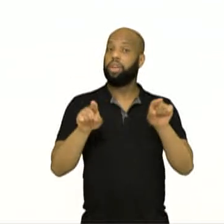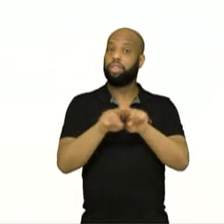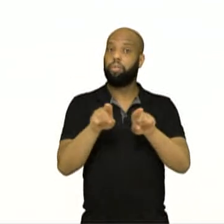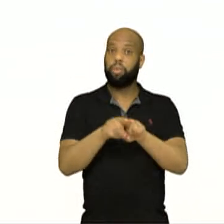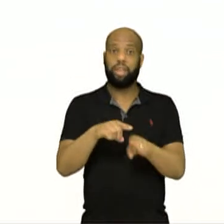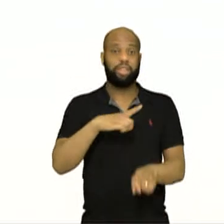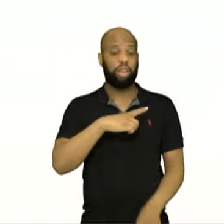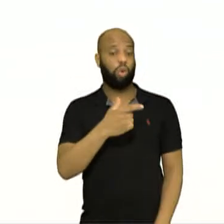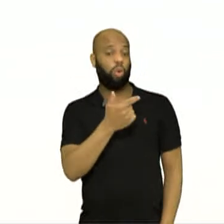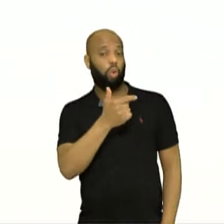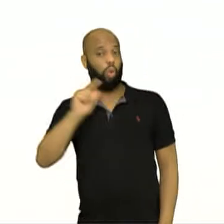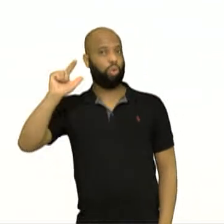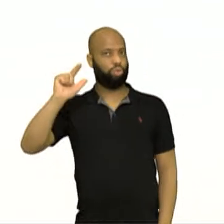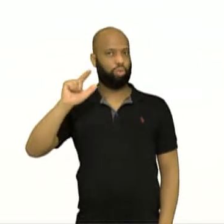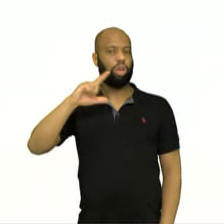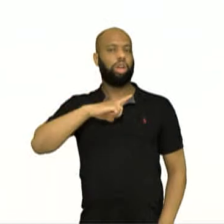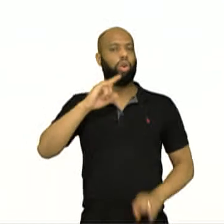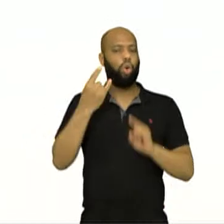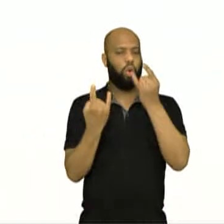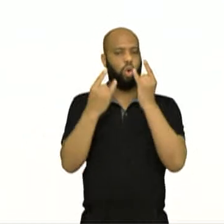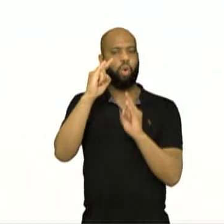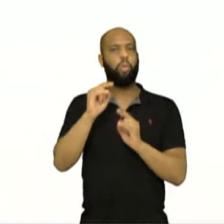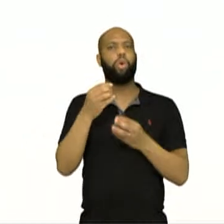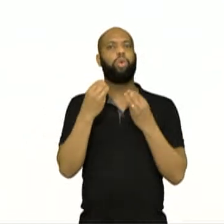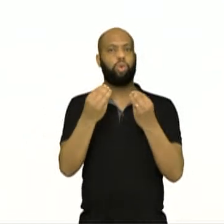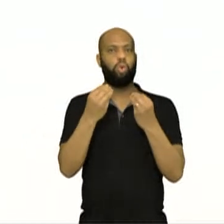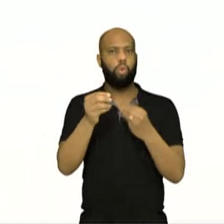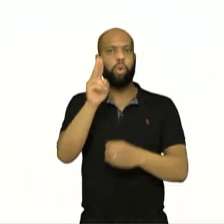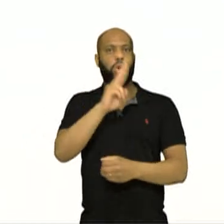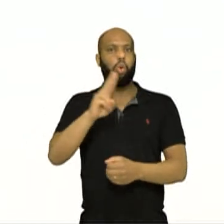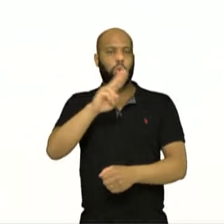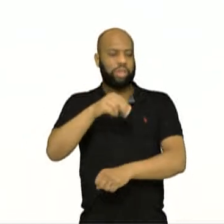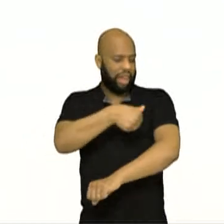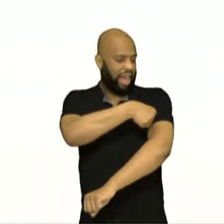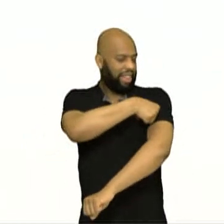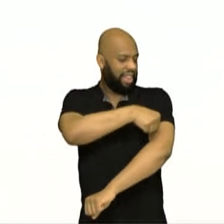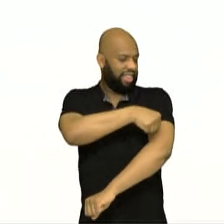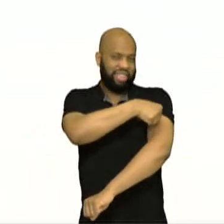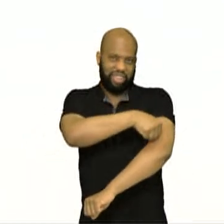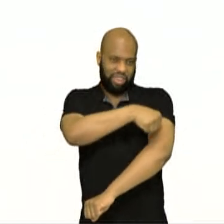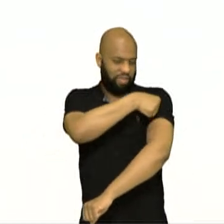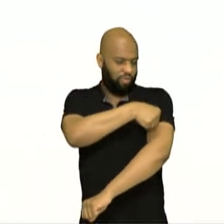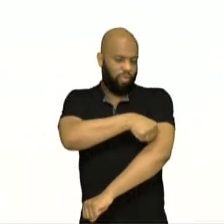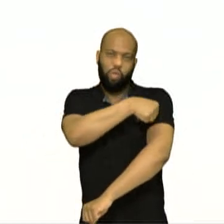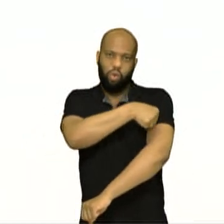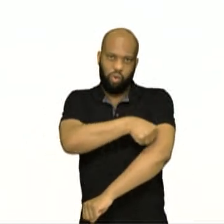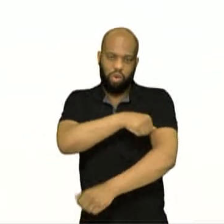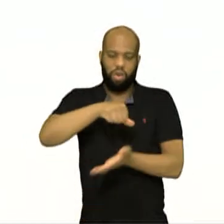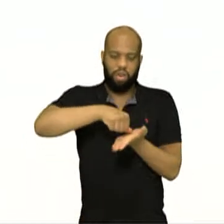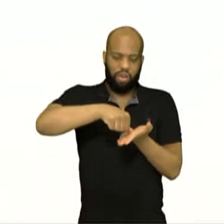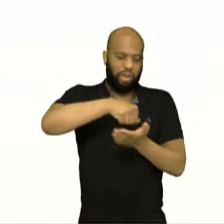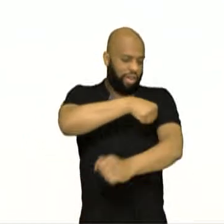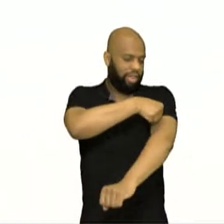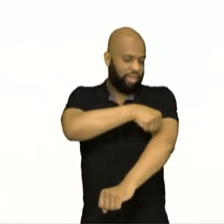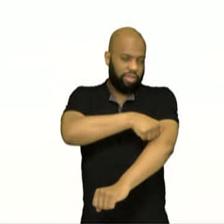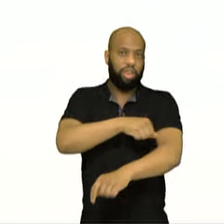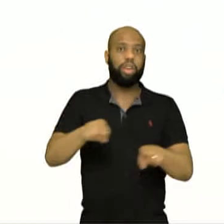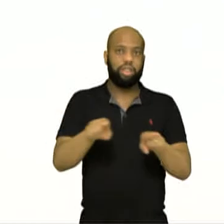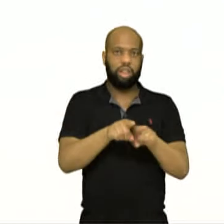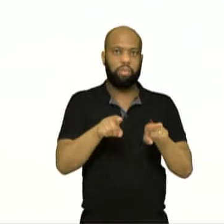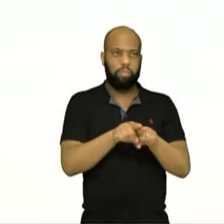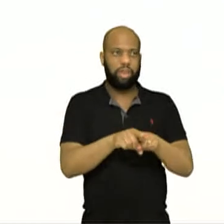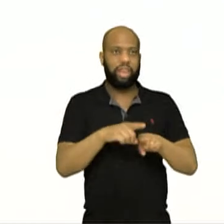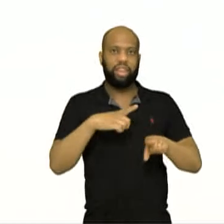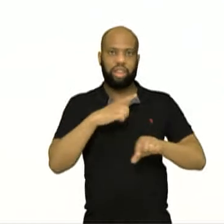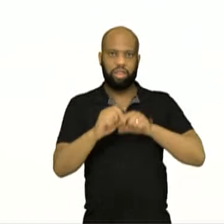temos alguns hormônios desses aplicados na forma de adesivos cutâneos, na pele, né? E os anéis vaginais, que